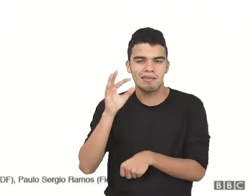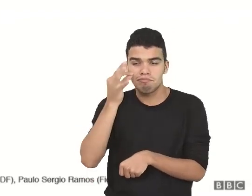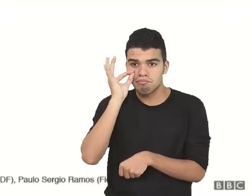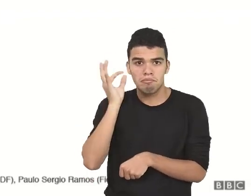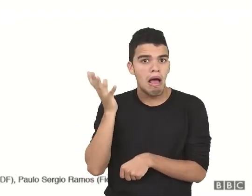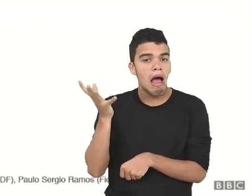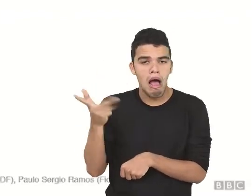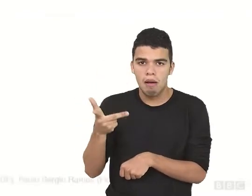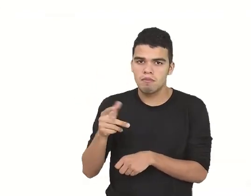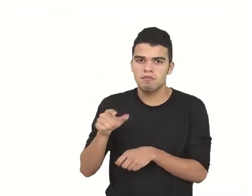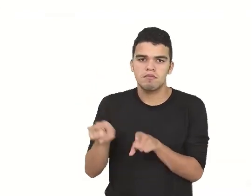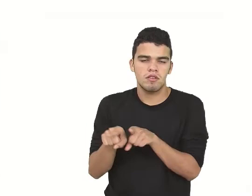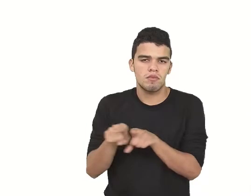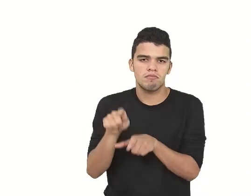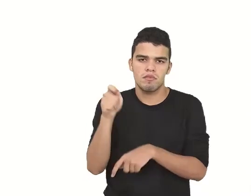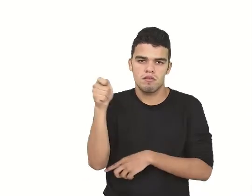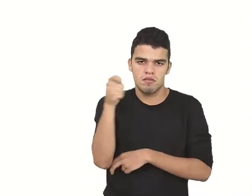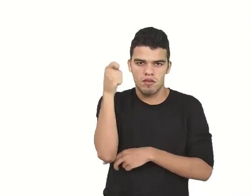grave, tá?